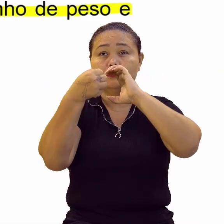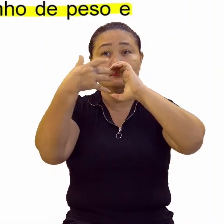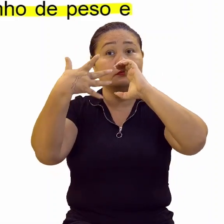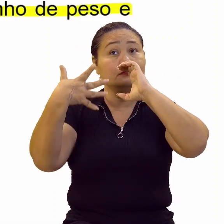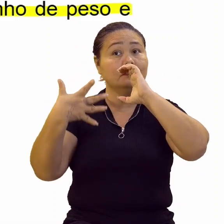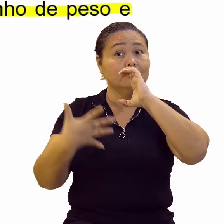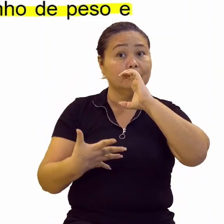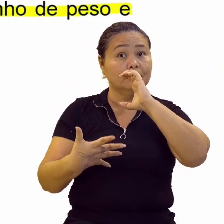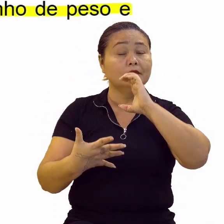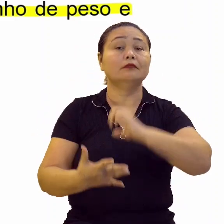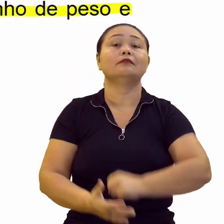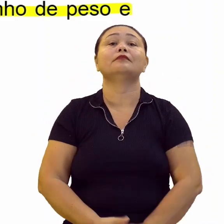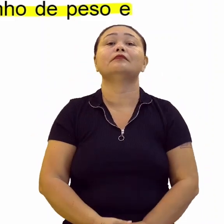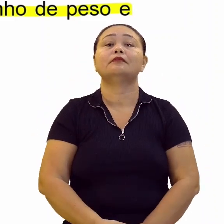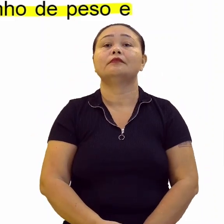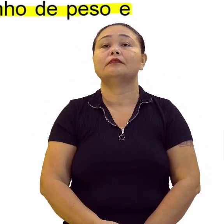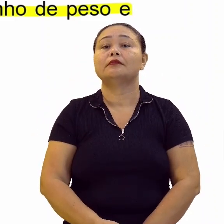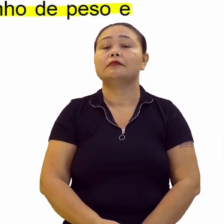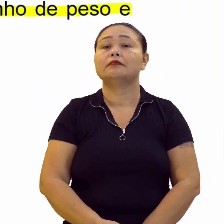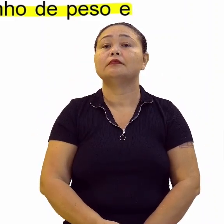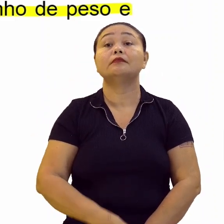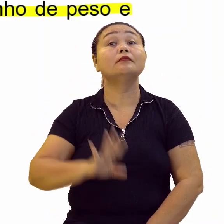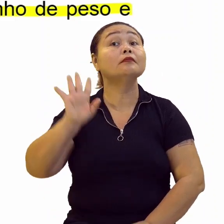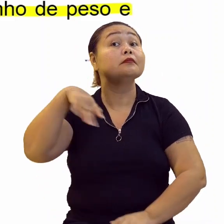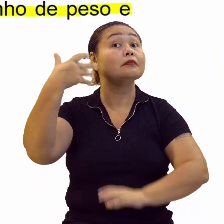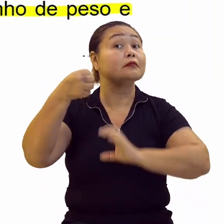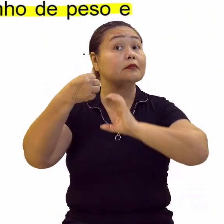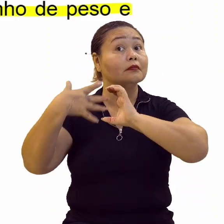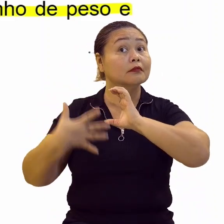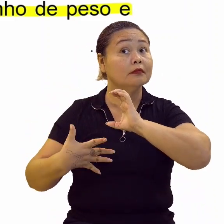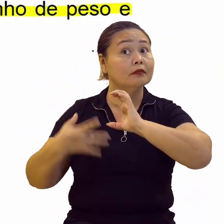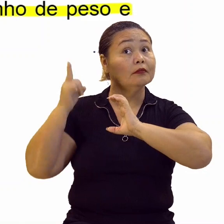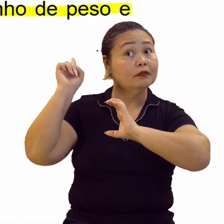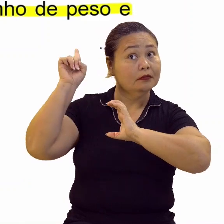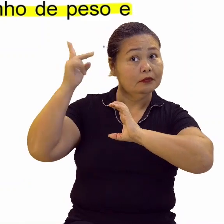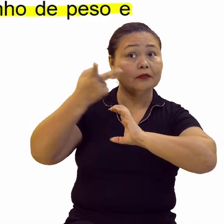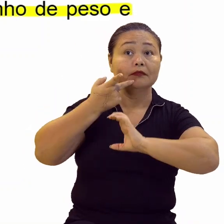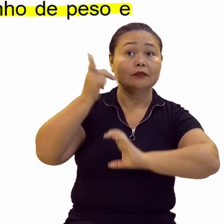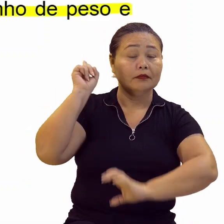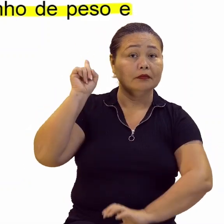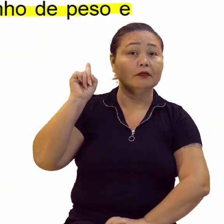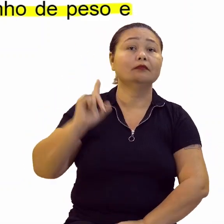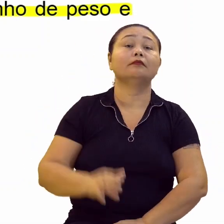seguintes características. Quais características? Essas que a gente acabou de ler.